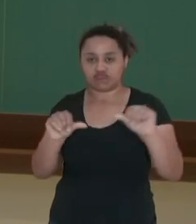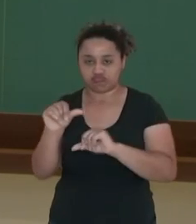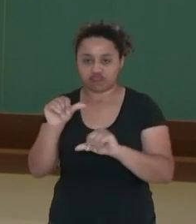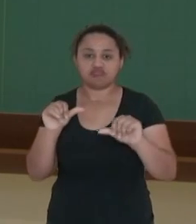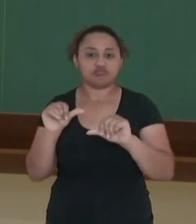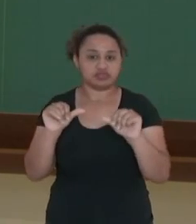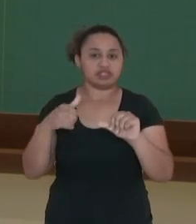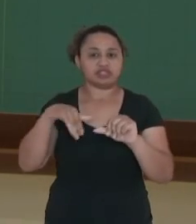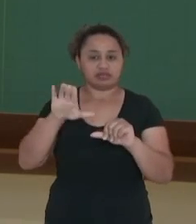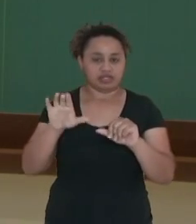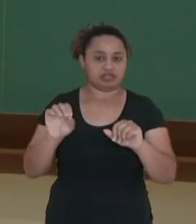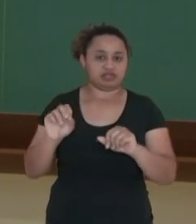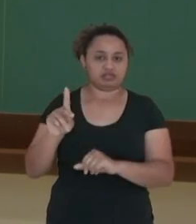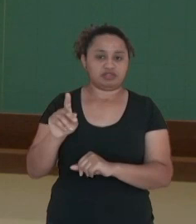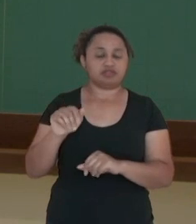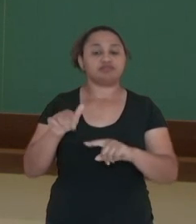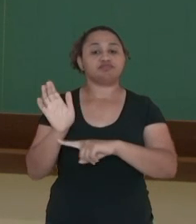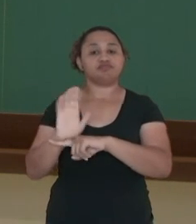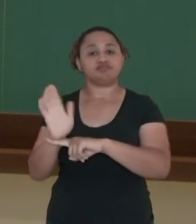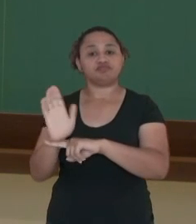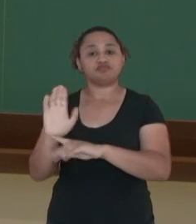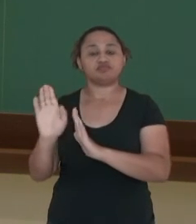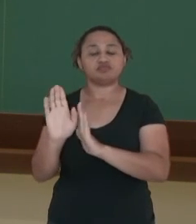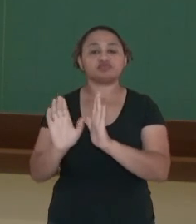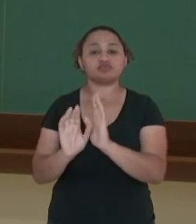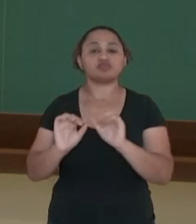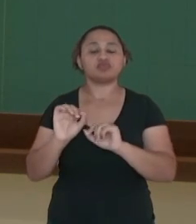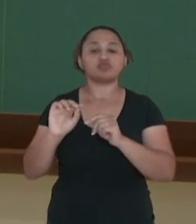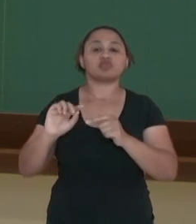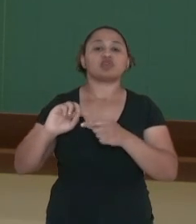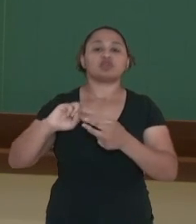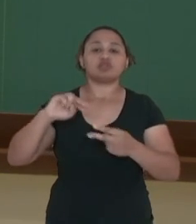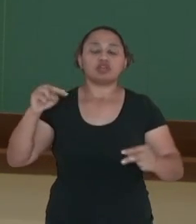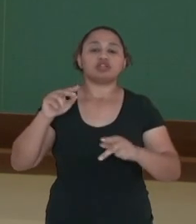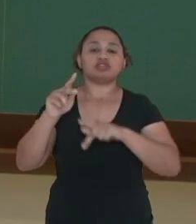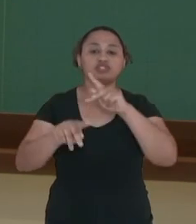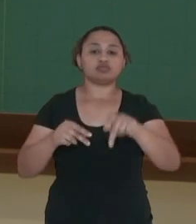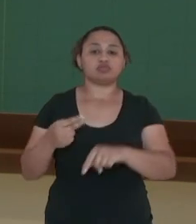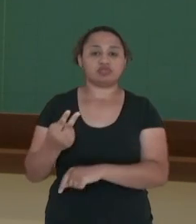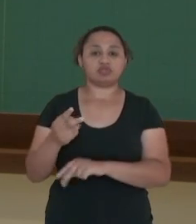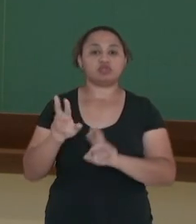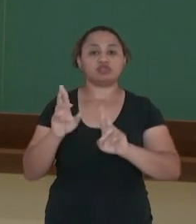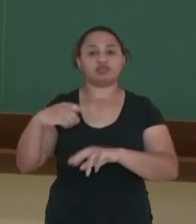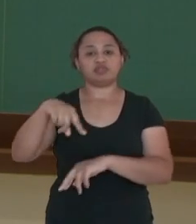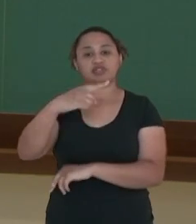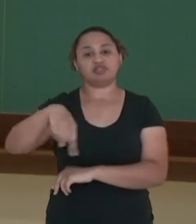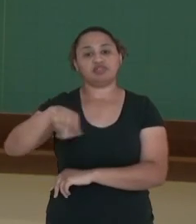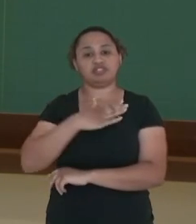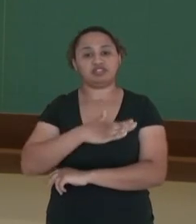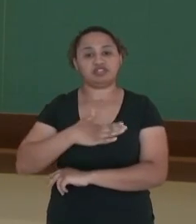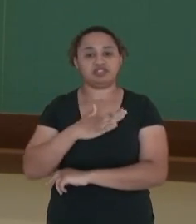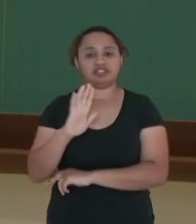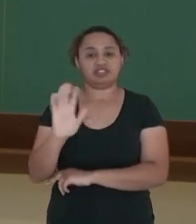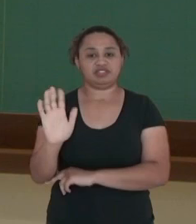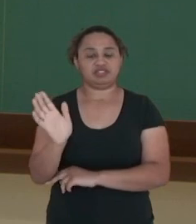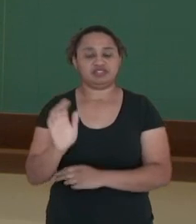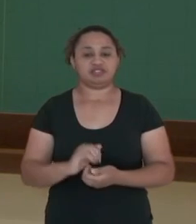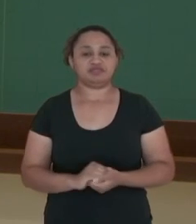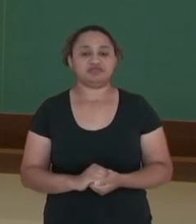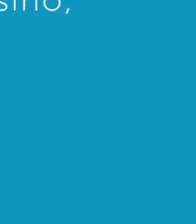nas frequências. Muito bem, nesse vídeo falamos sobre genética de populações 2. Espero que vocês tenham gostado e até breve!